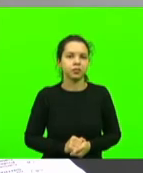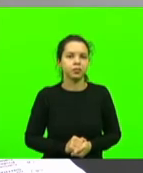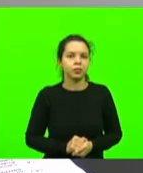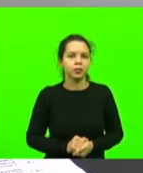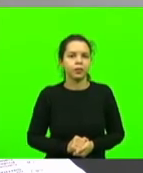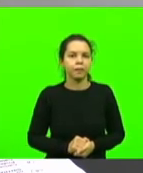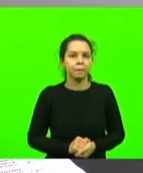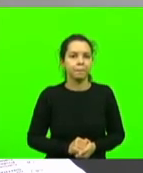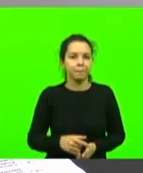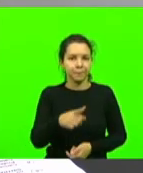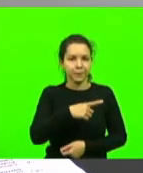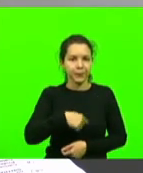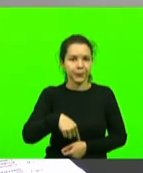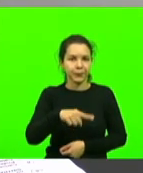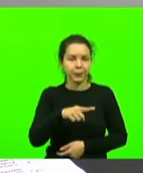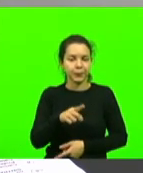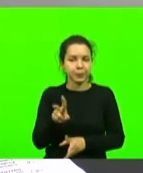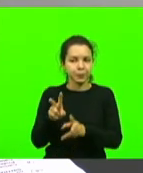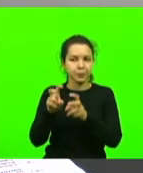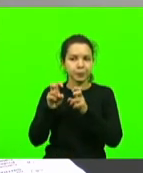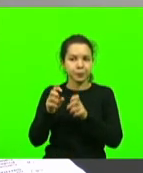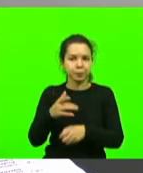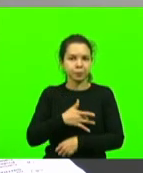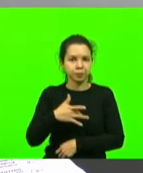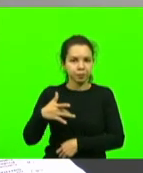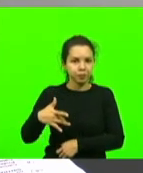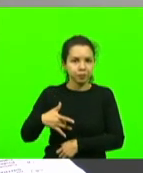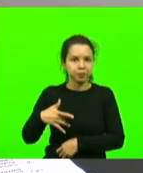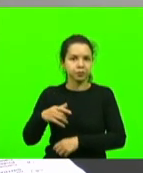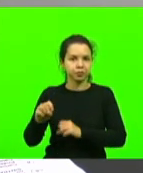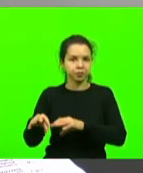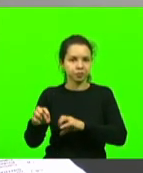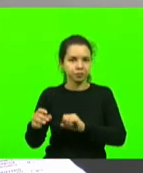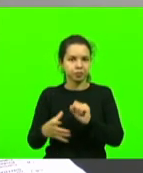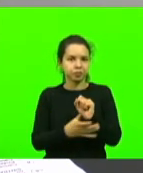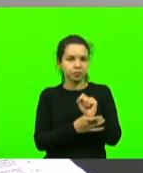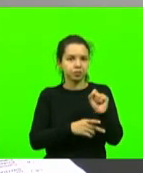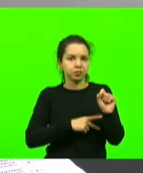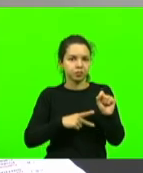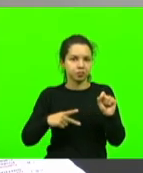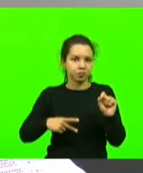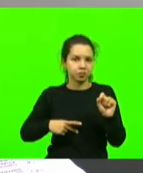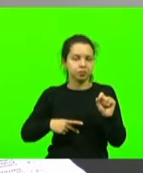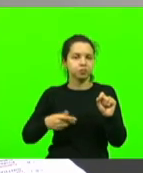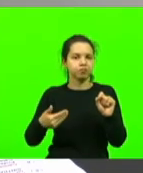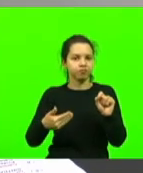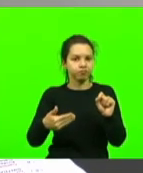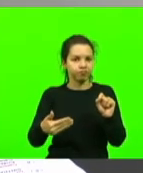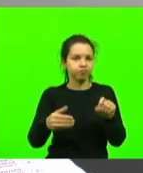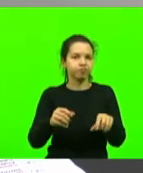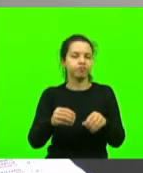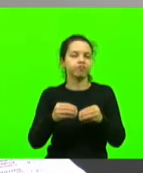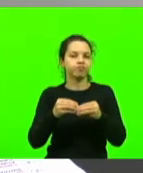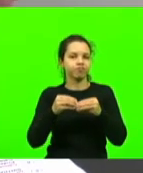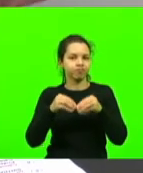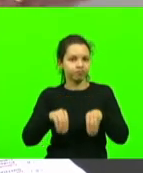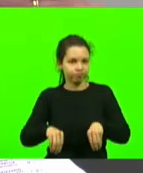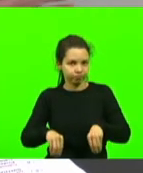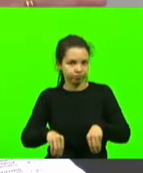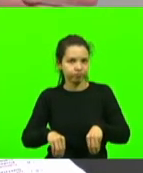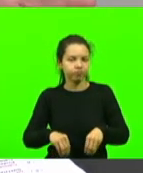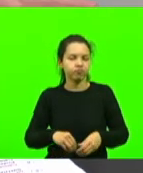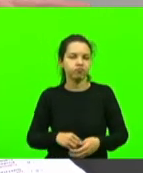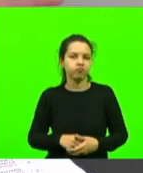identifica que a saúde a educação EA Segurança Pública serão frontalmente atingidas e eu